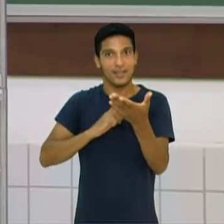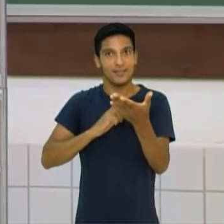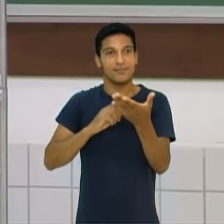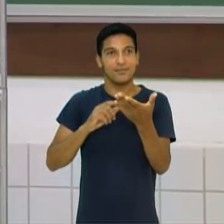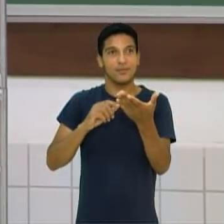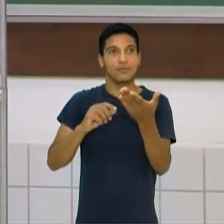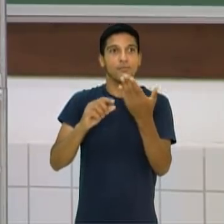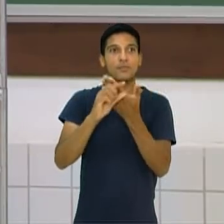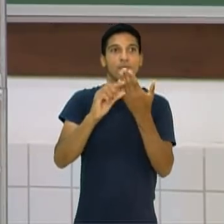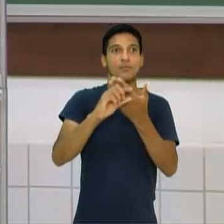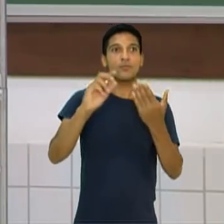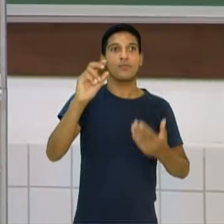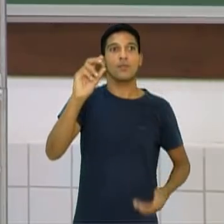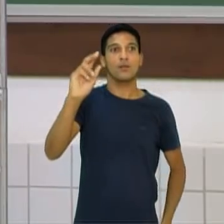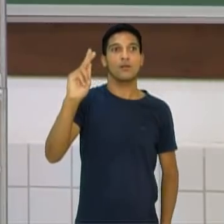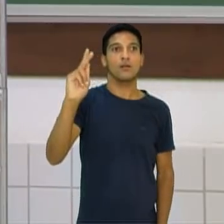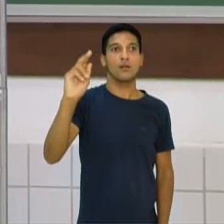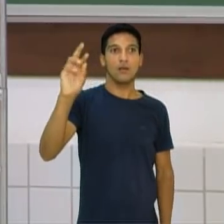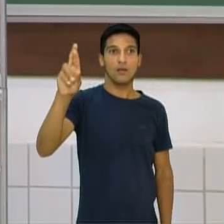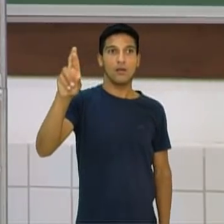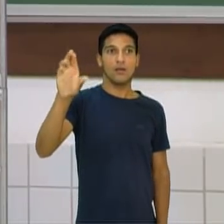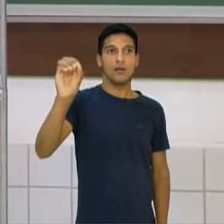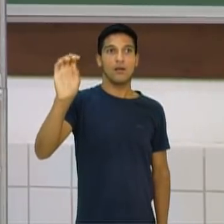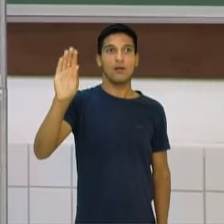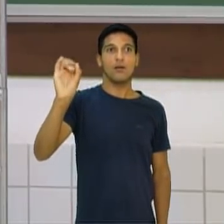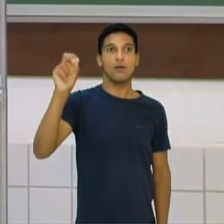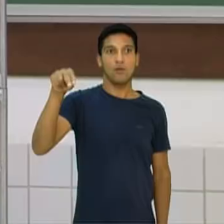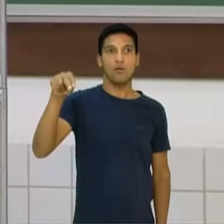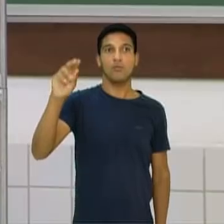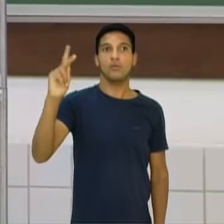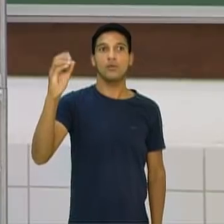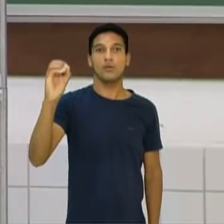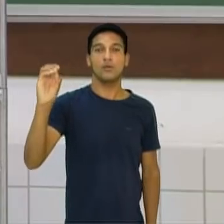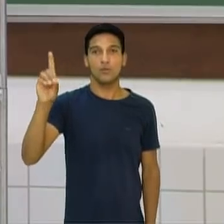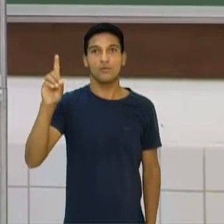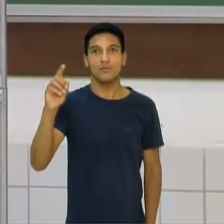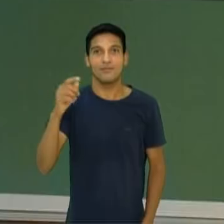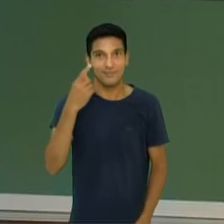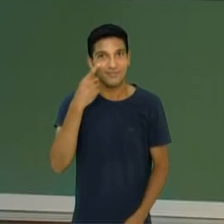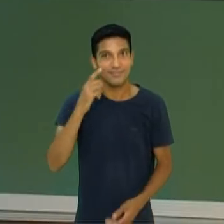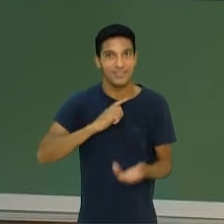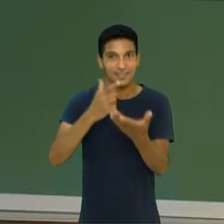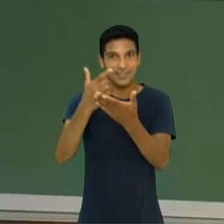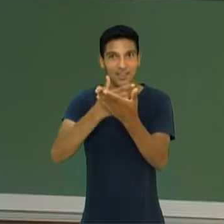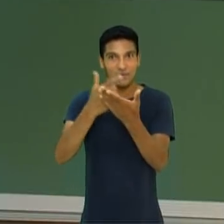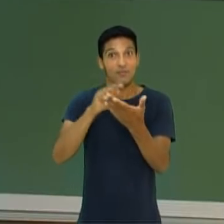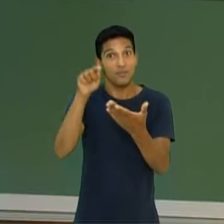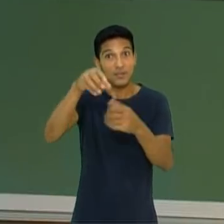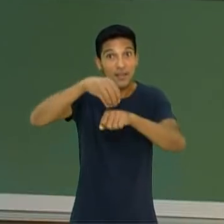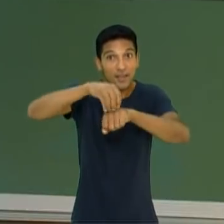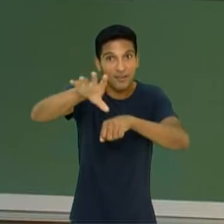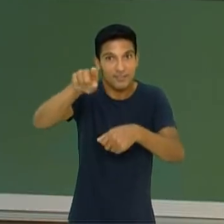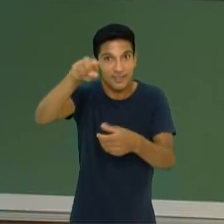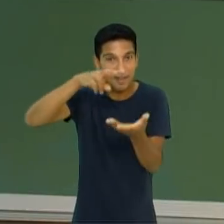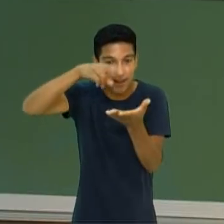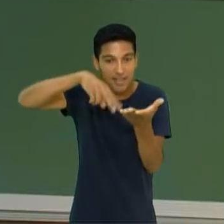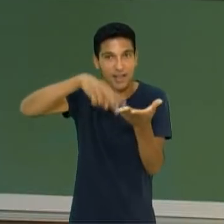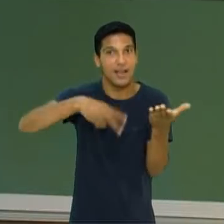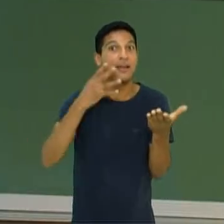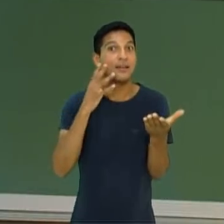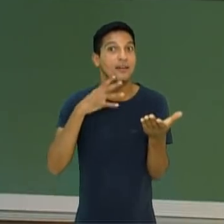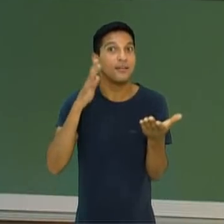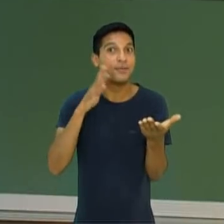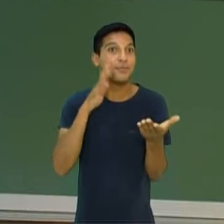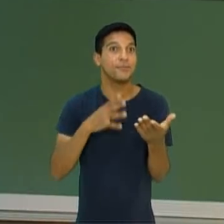do Robin Hood lá. Vale muito a pena ler essa história, tá? Mas o Robin Hood, ele era um lendário herói da Idade